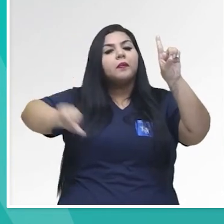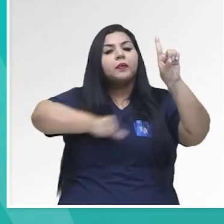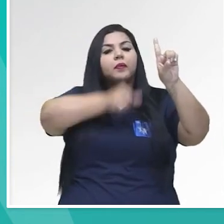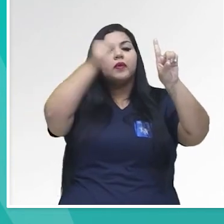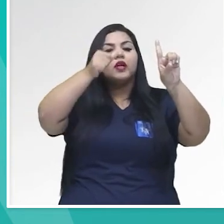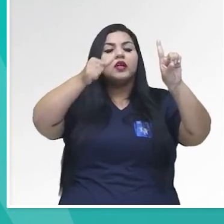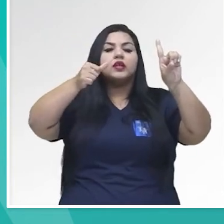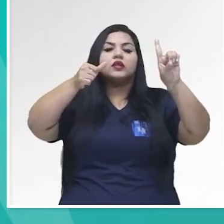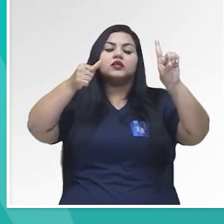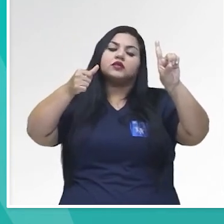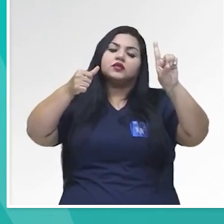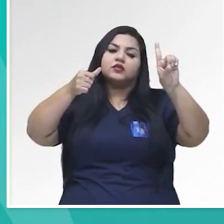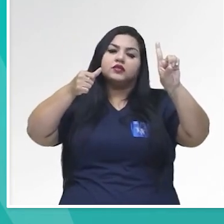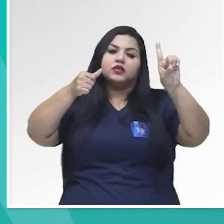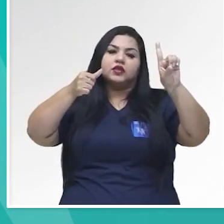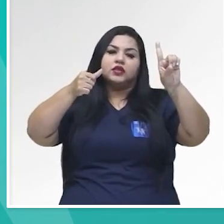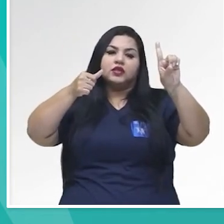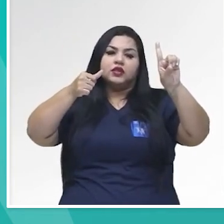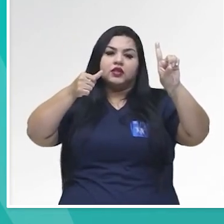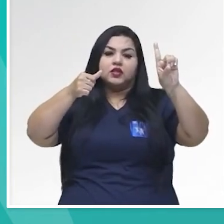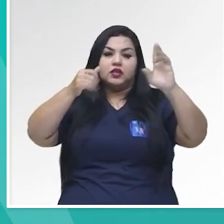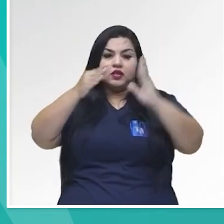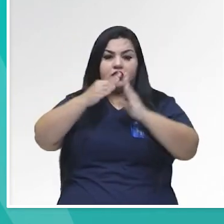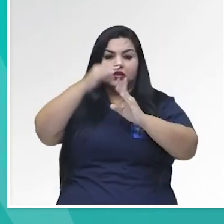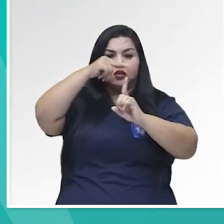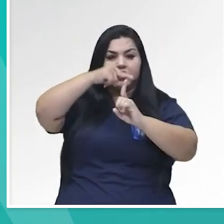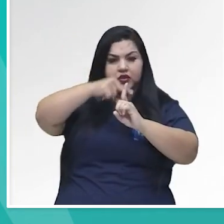Igreja Católica Romana ela